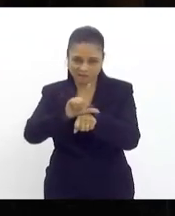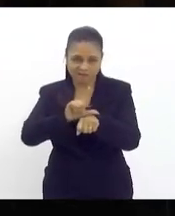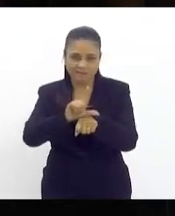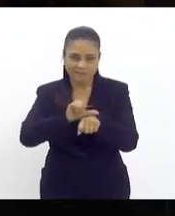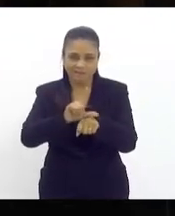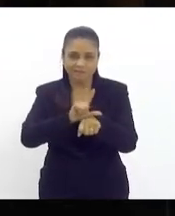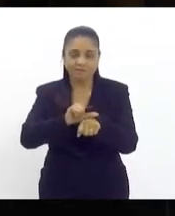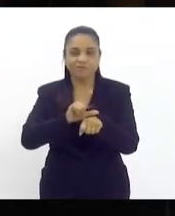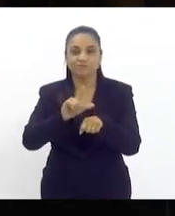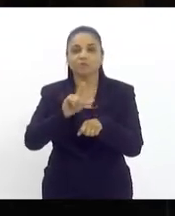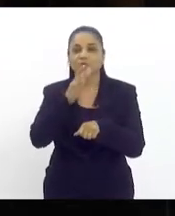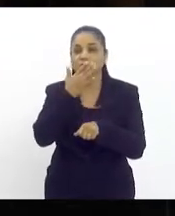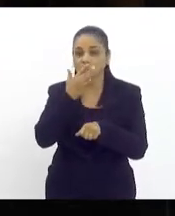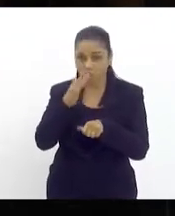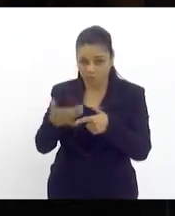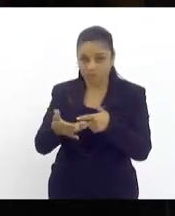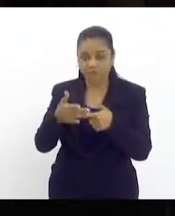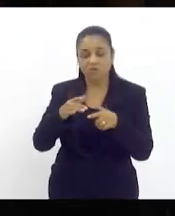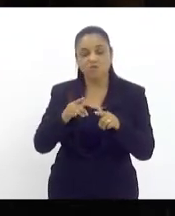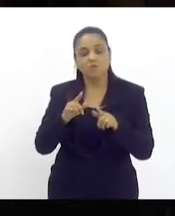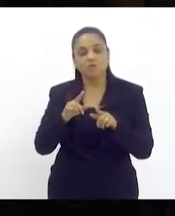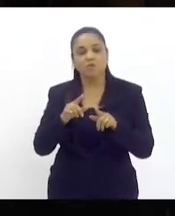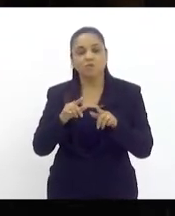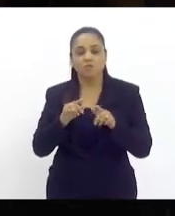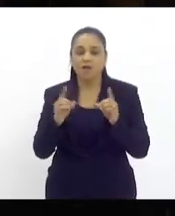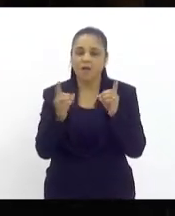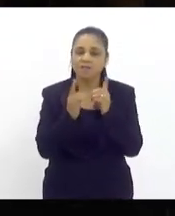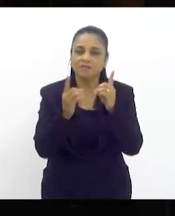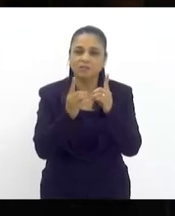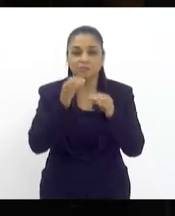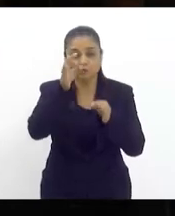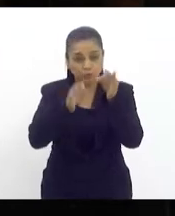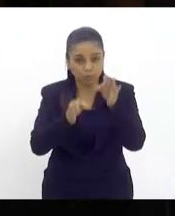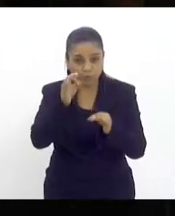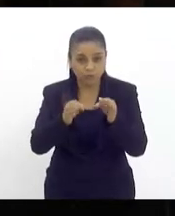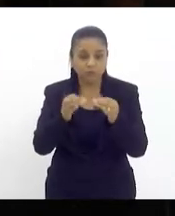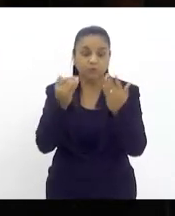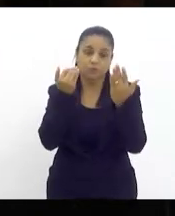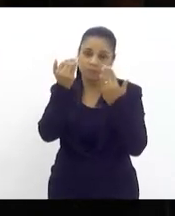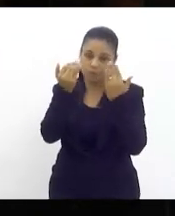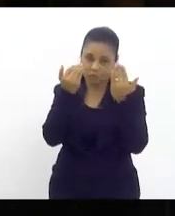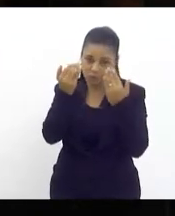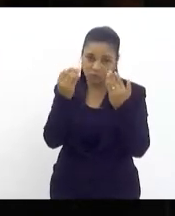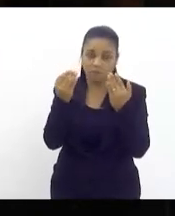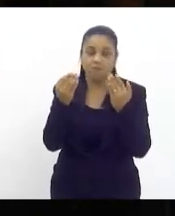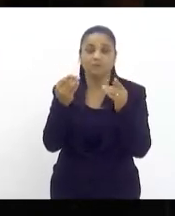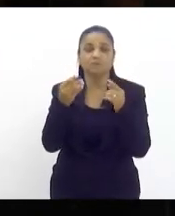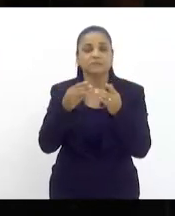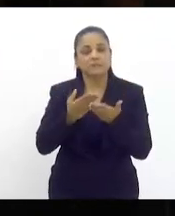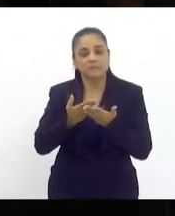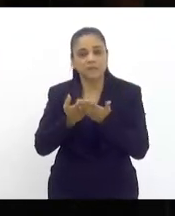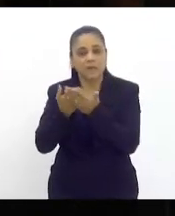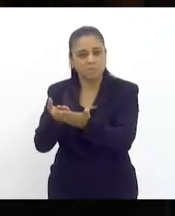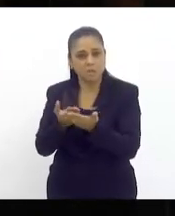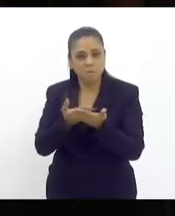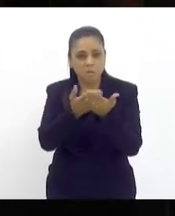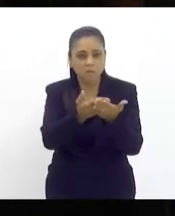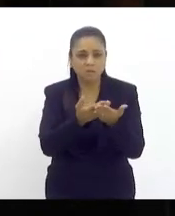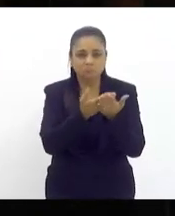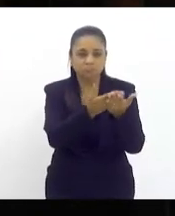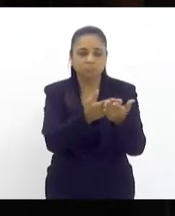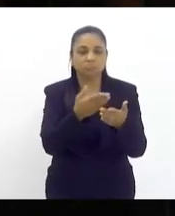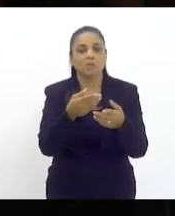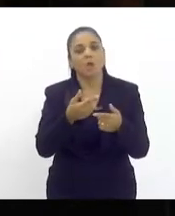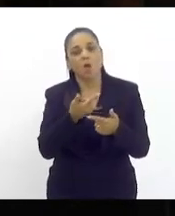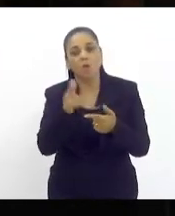o atendimento jurídico o atendimento psicológico e o encaminhamento para outras redes de proteção às